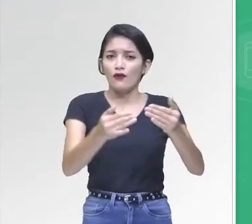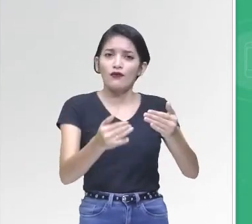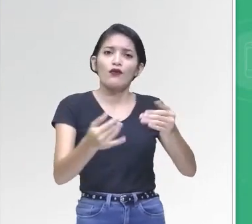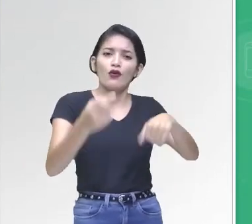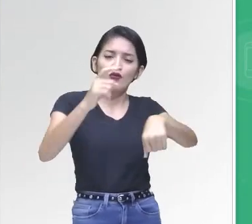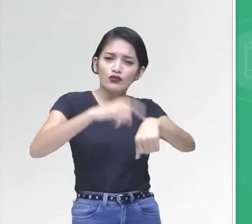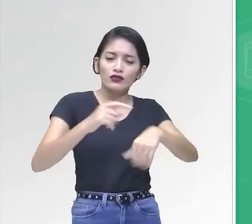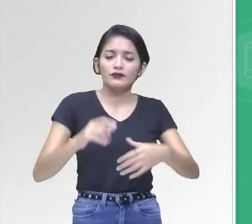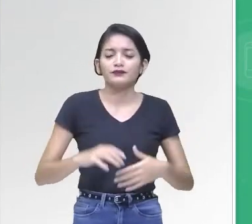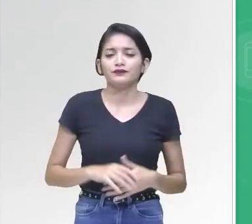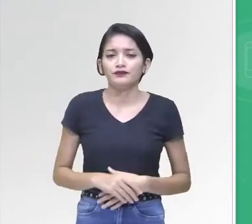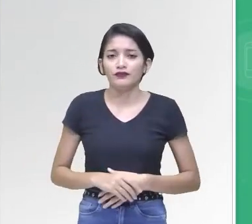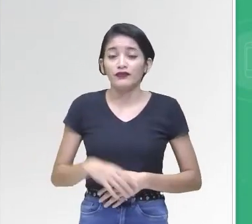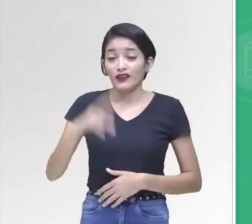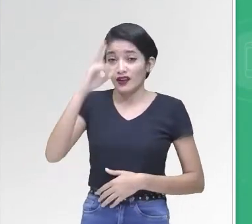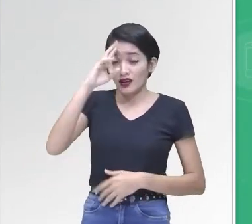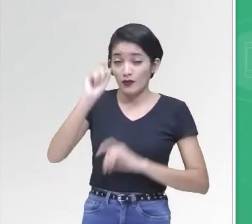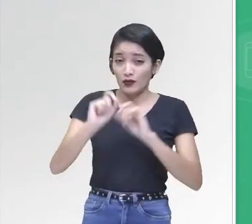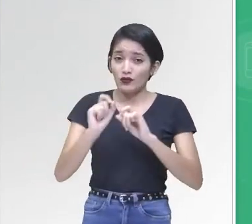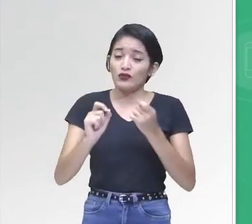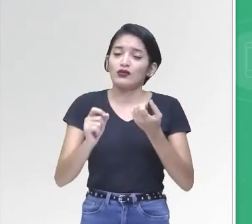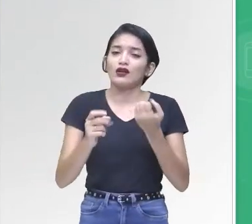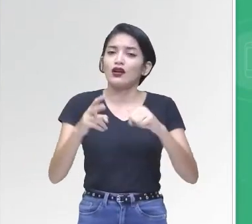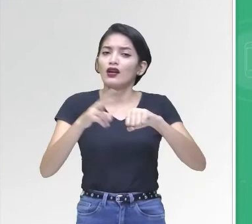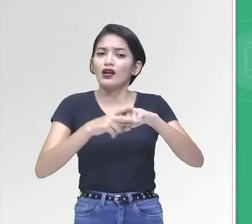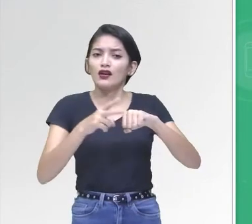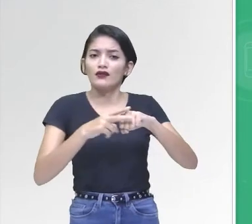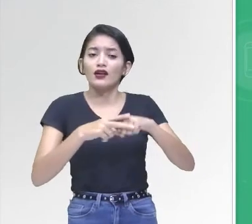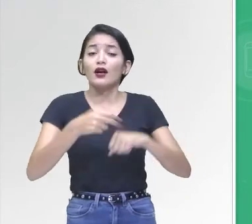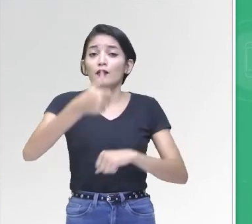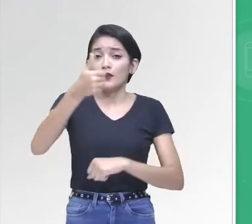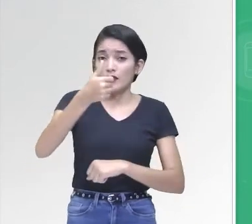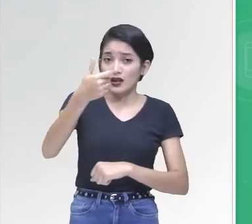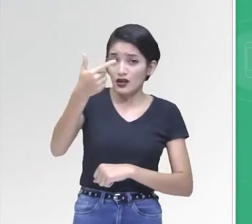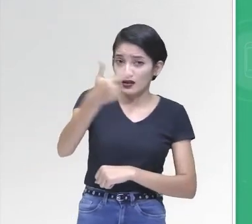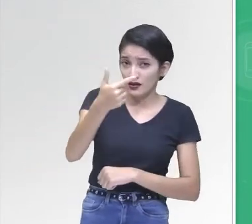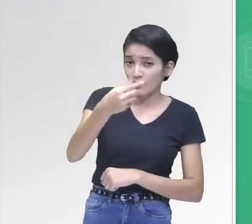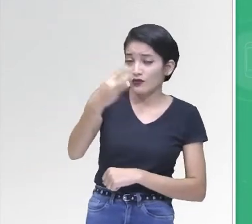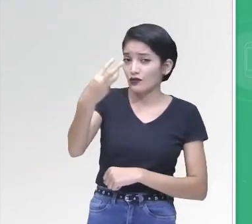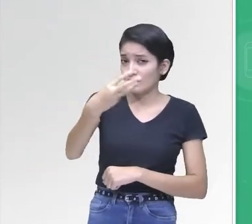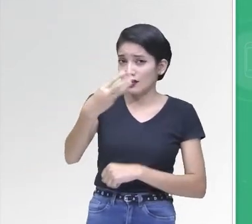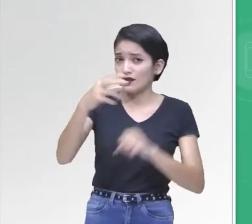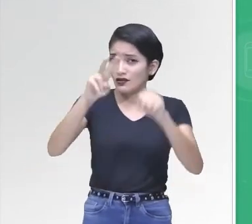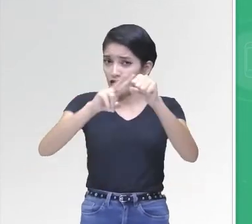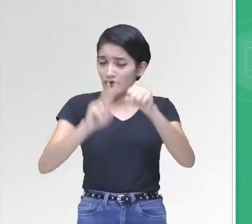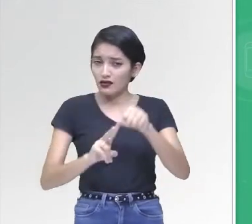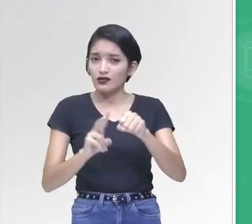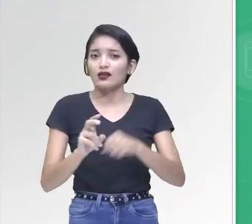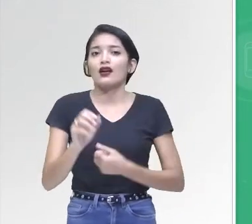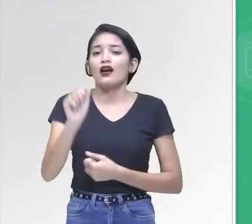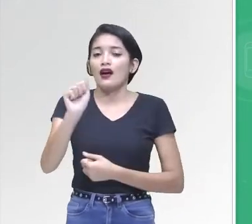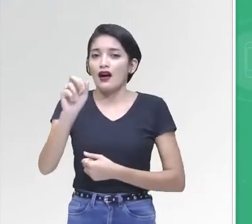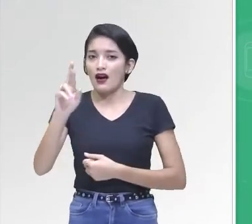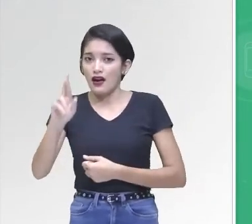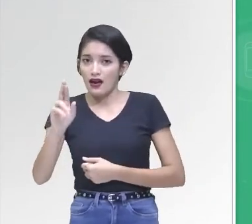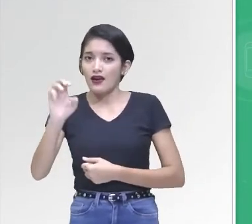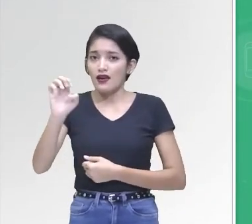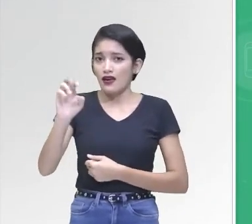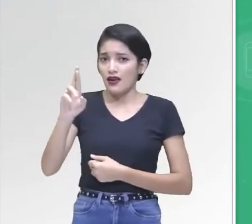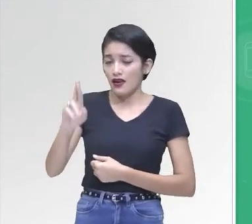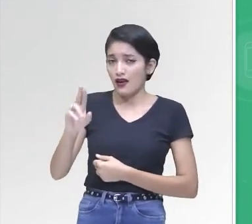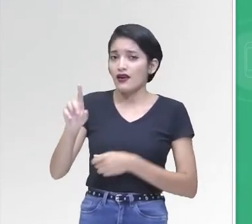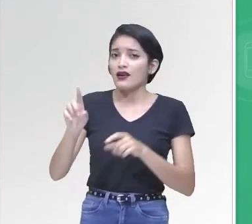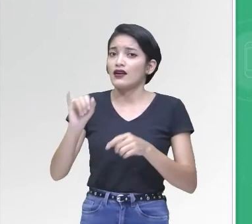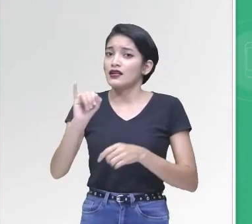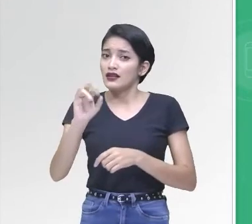verbo. Lembrando que nós trabalhamos o verbo na primeira e terceira conjugação, né? AR, ER e R. E as desinências